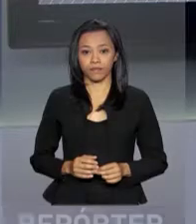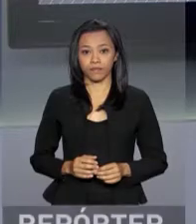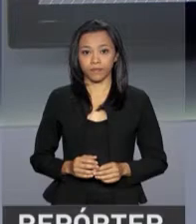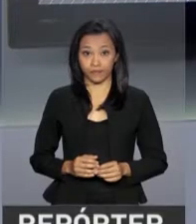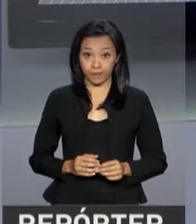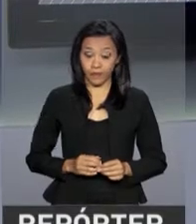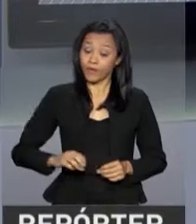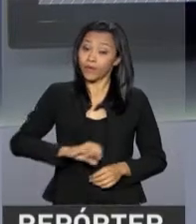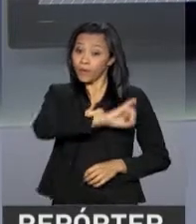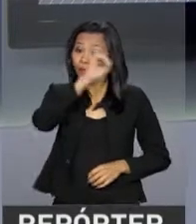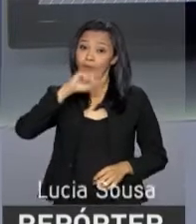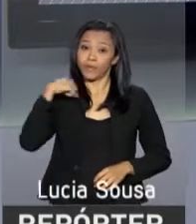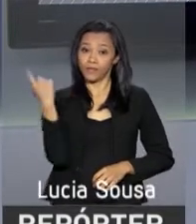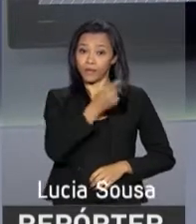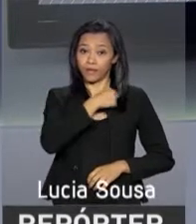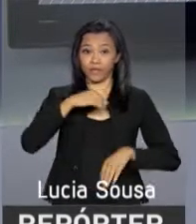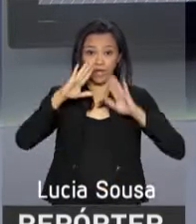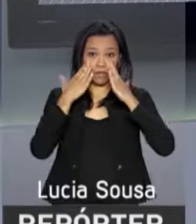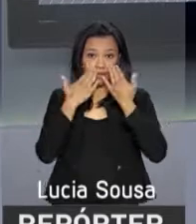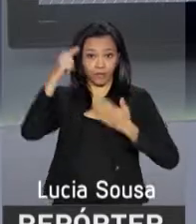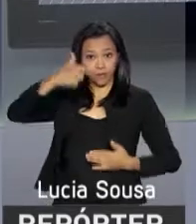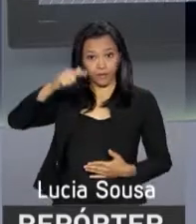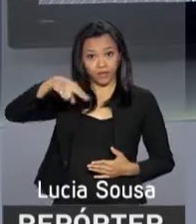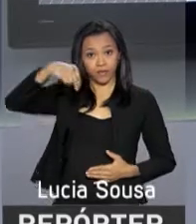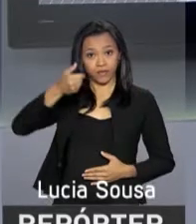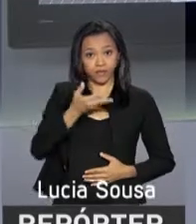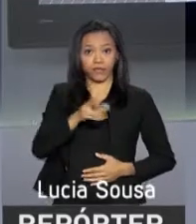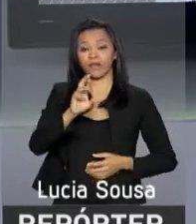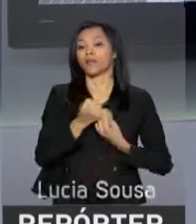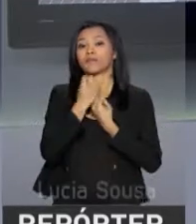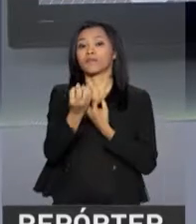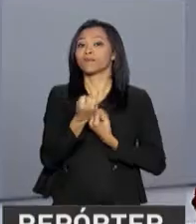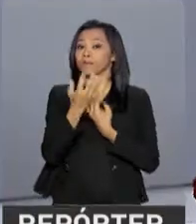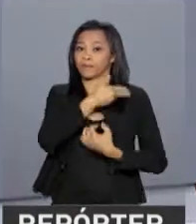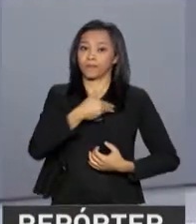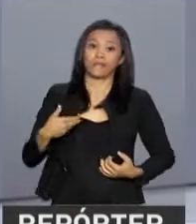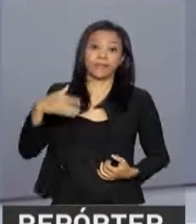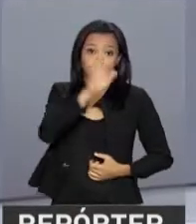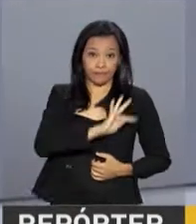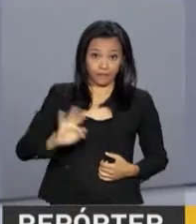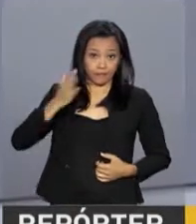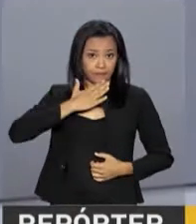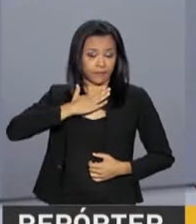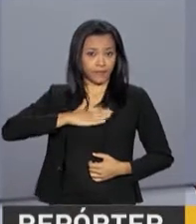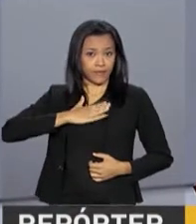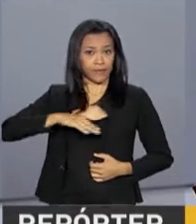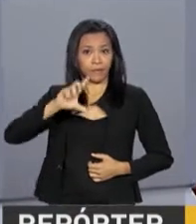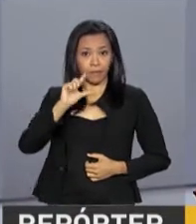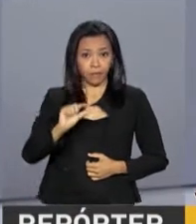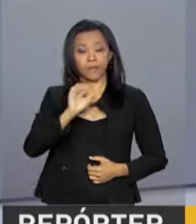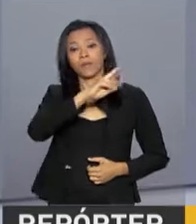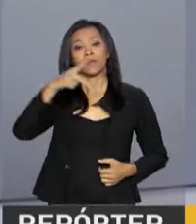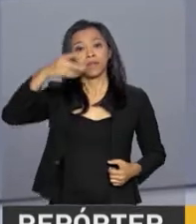o la no ar mais uma edição do repórter nbr notícias do governo federal daqui a pouco o presidente michel temer eo ministro